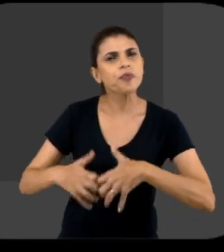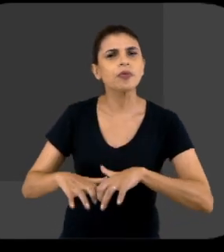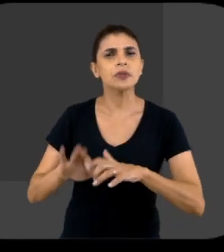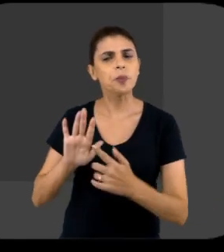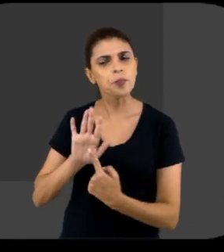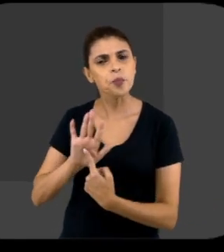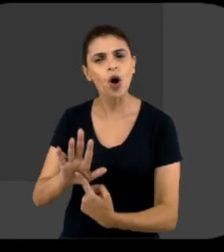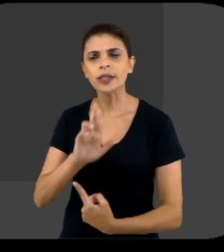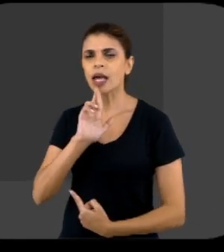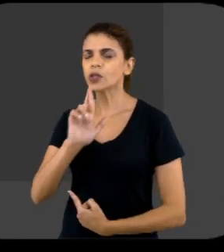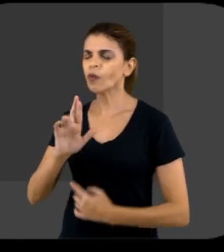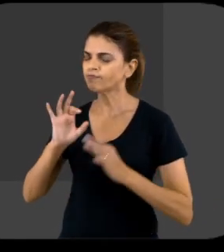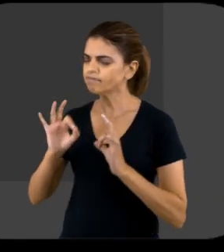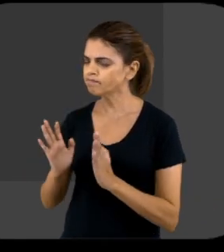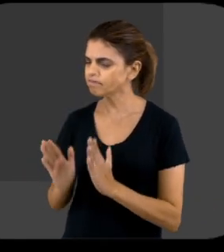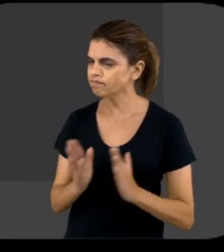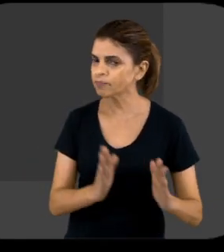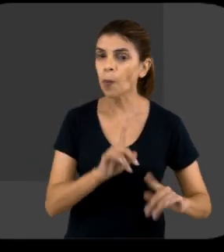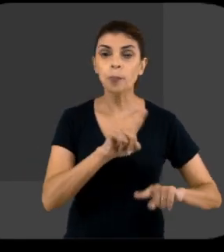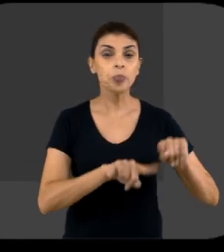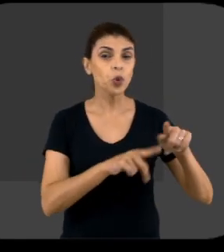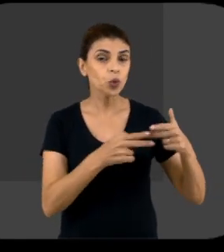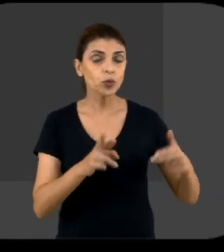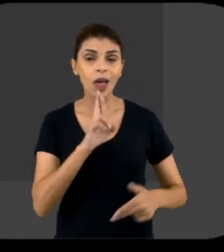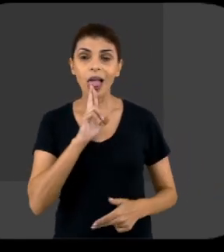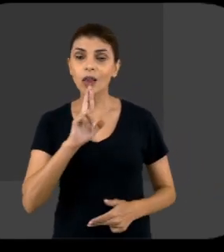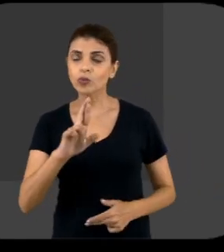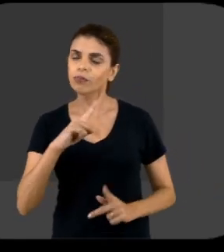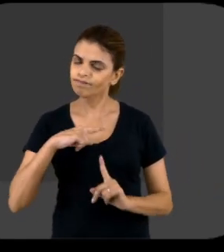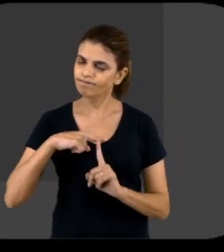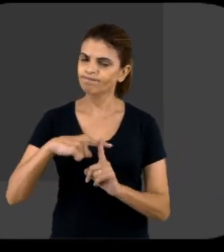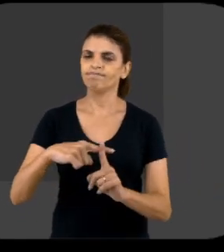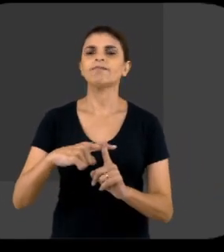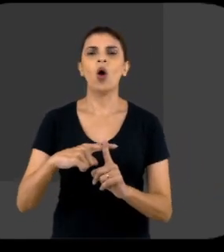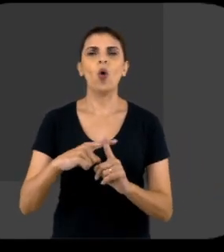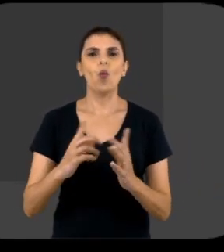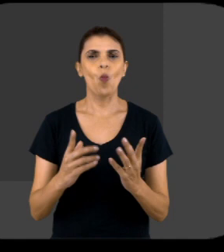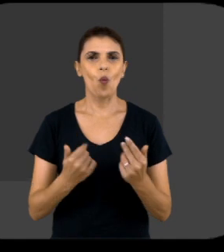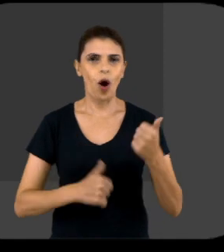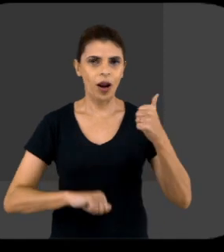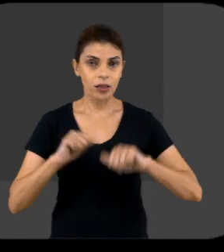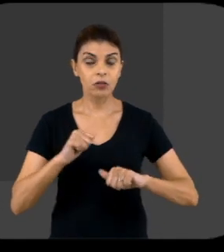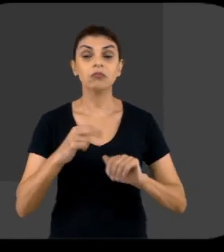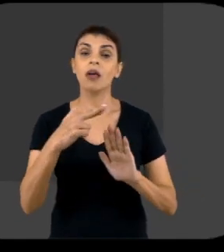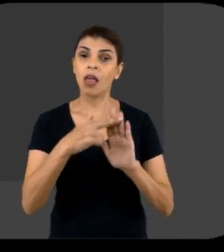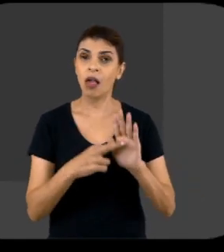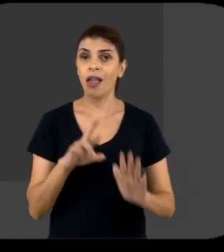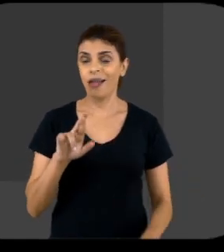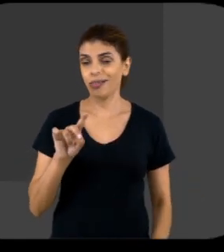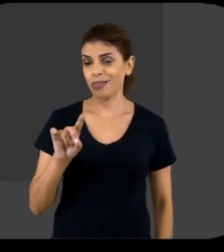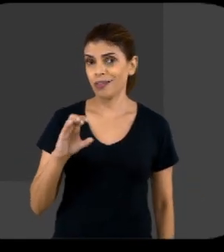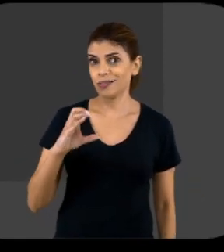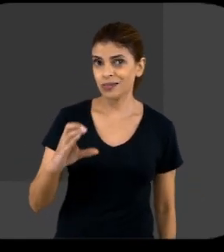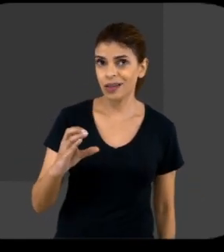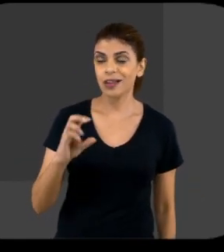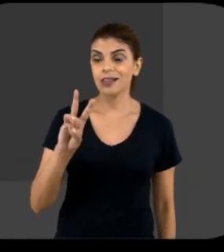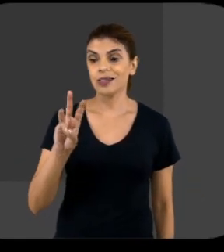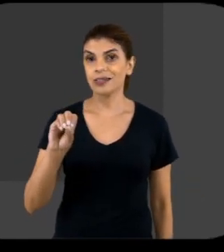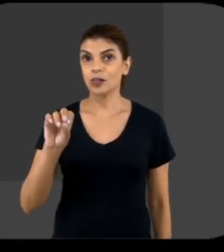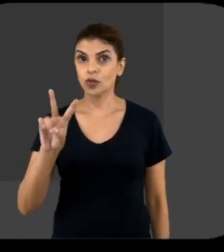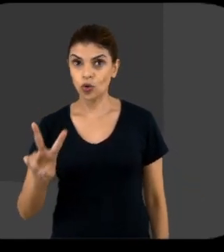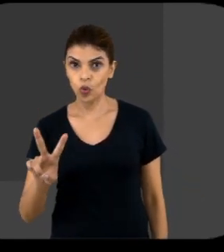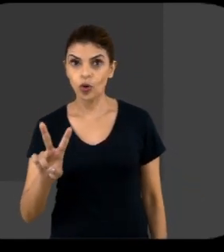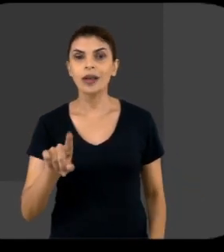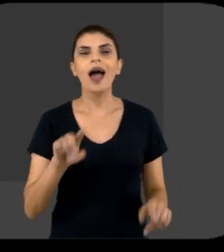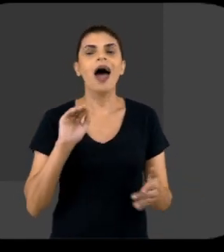processa amostras e produz resultados com qualidade. As normas obrigatórias era a